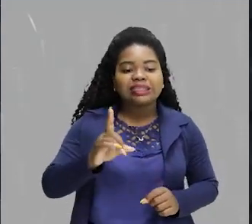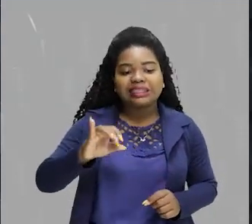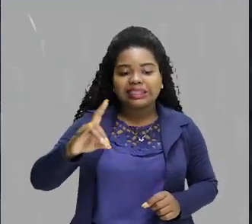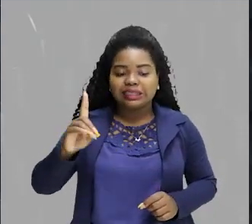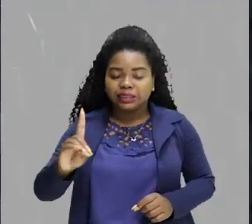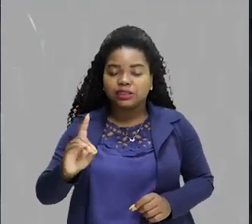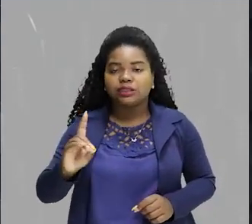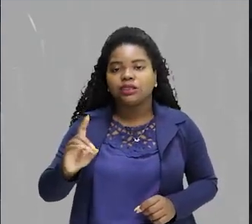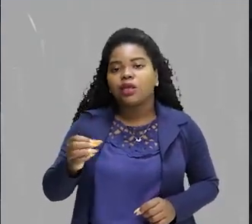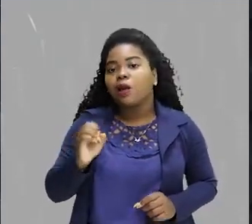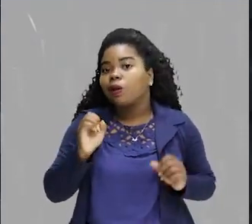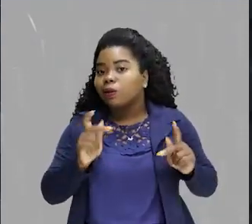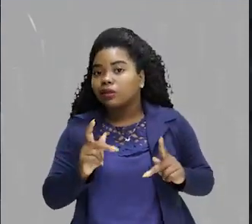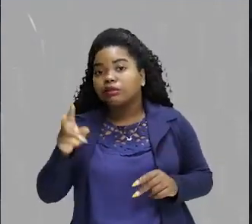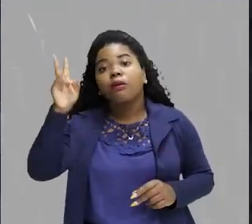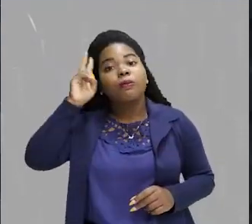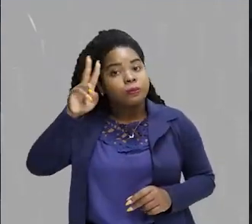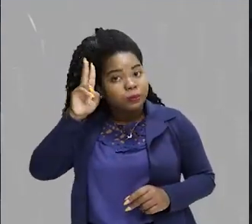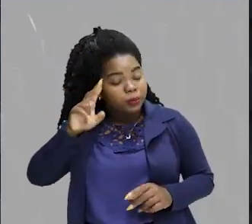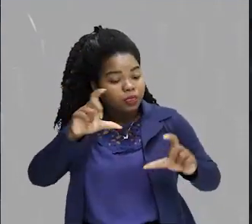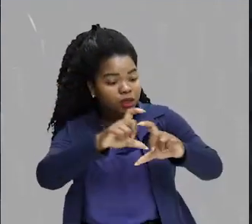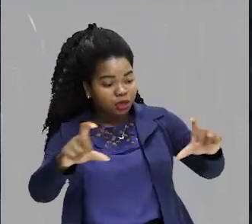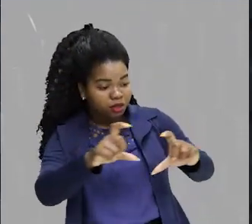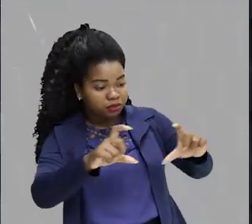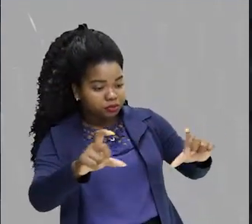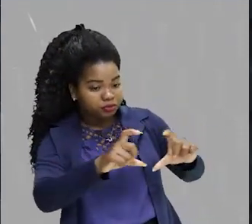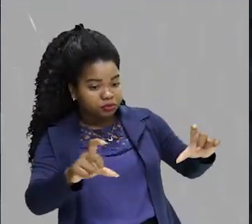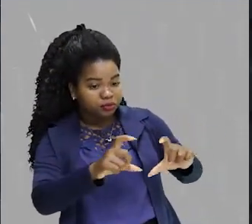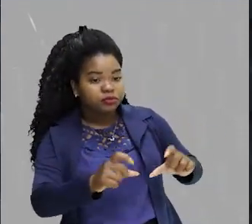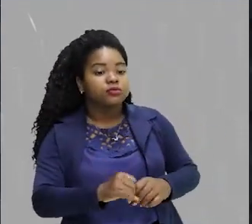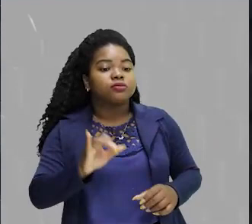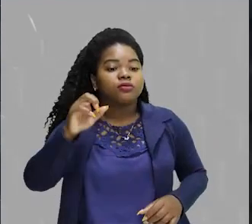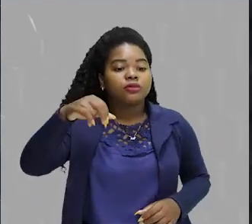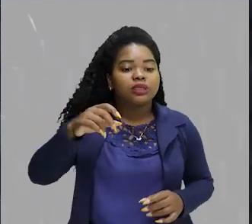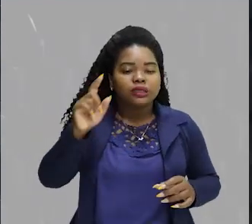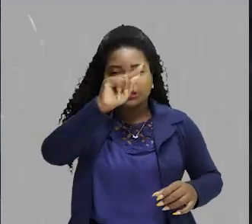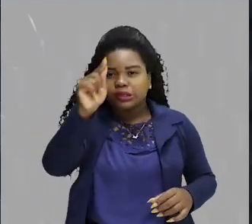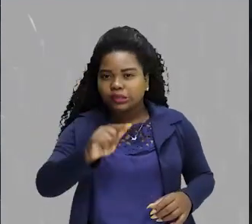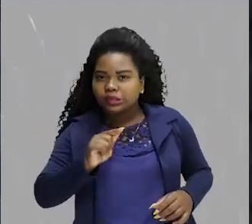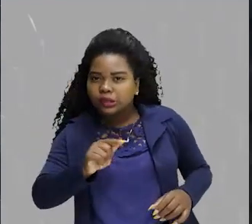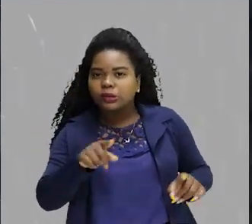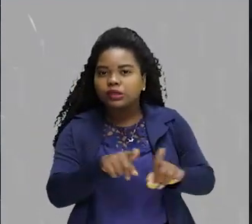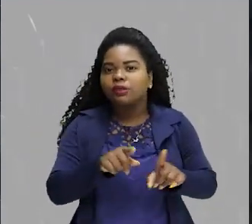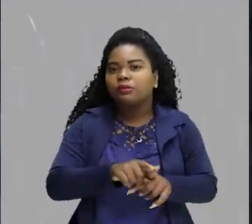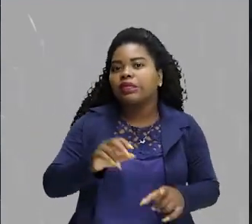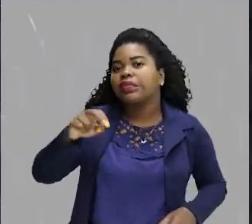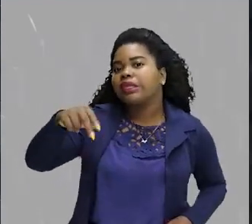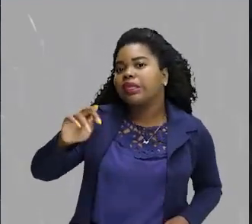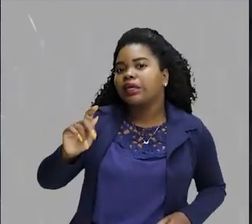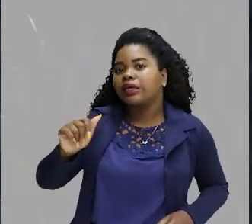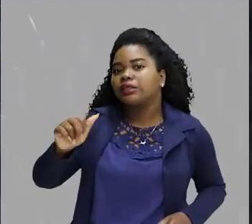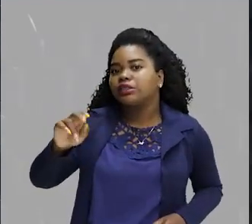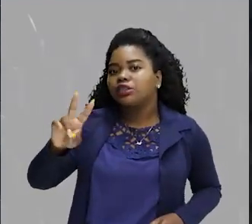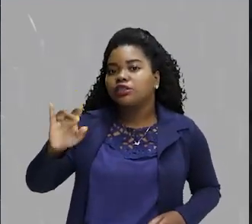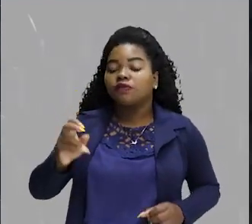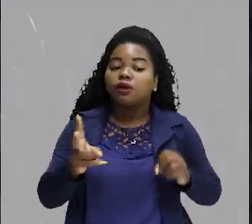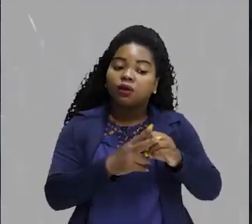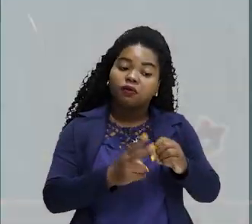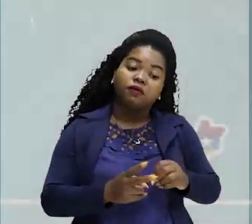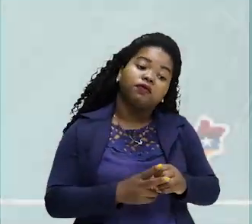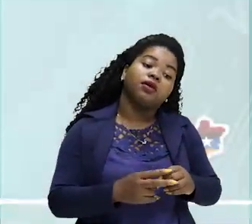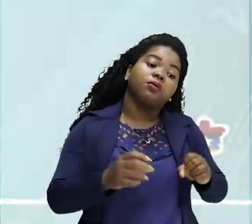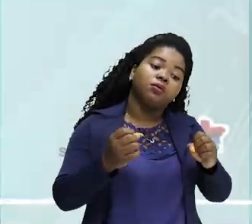sempre se lembrar disso. Quando você vai fazer frase interrogativa e negativa, o verbo volta para a forma original. Já para